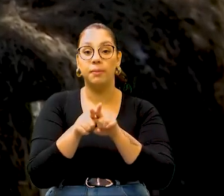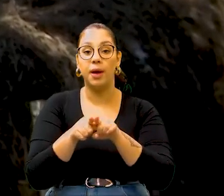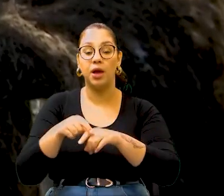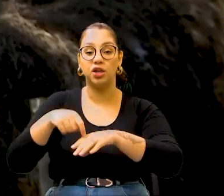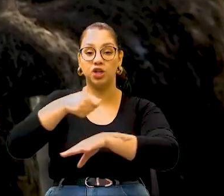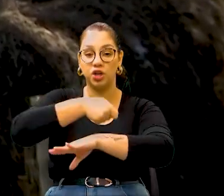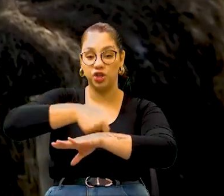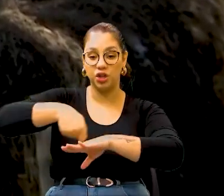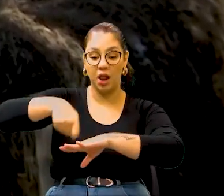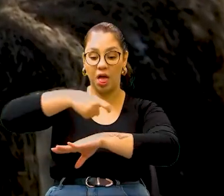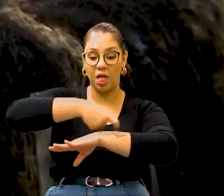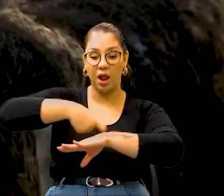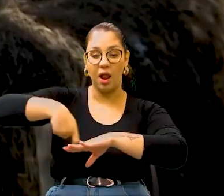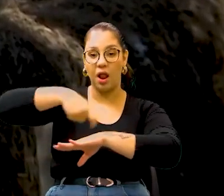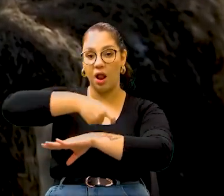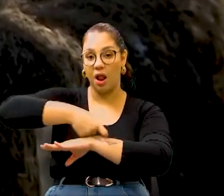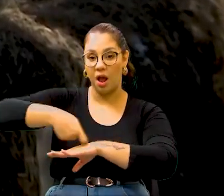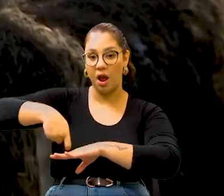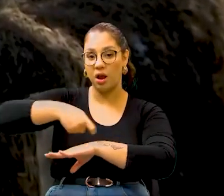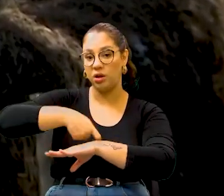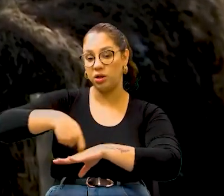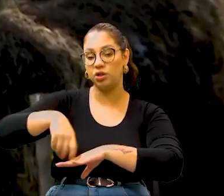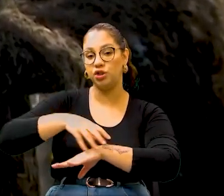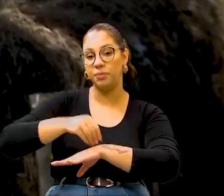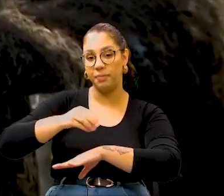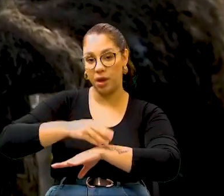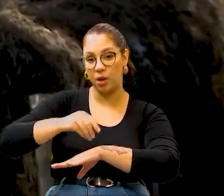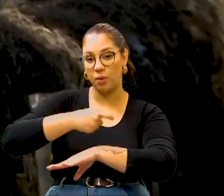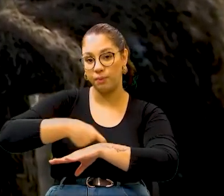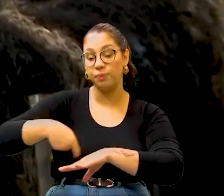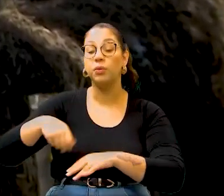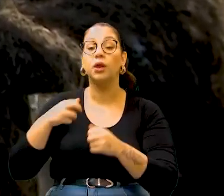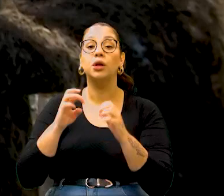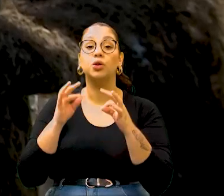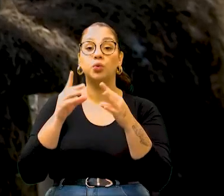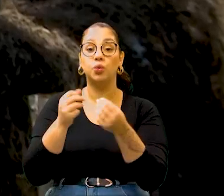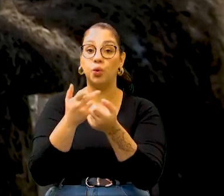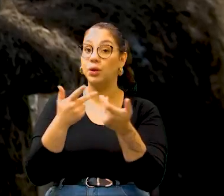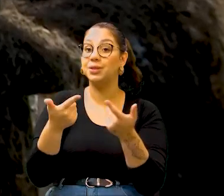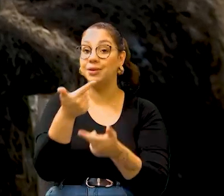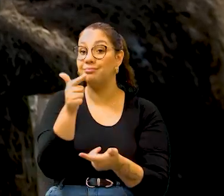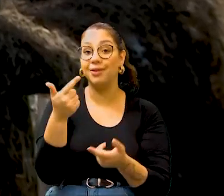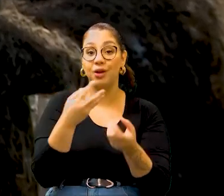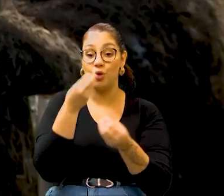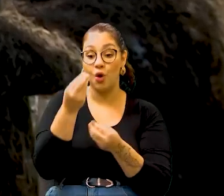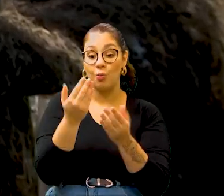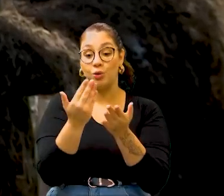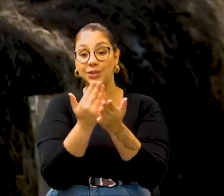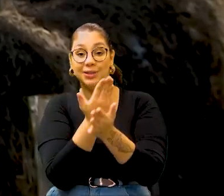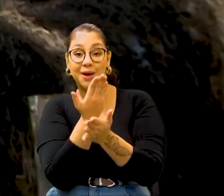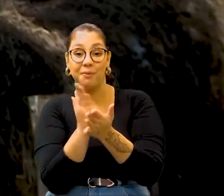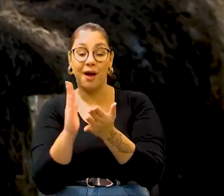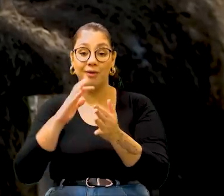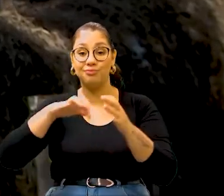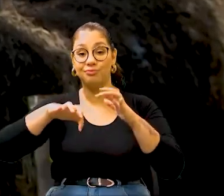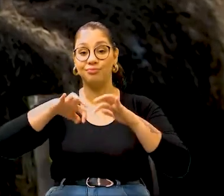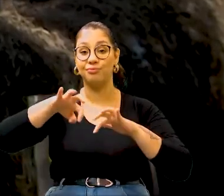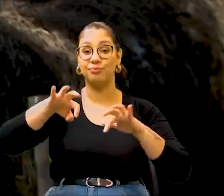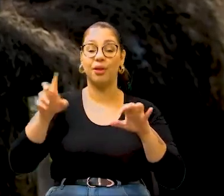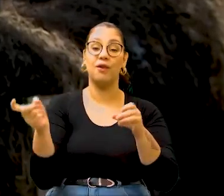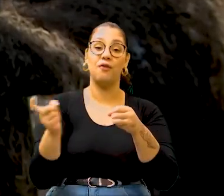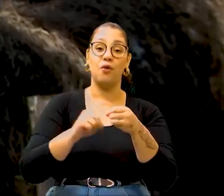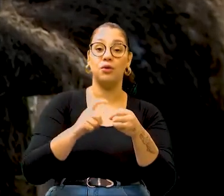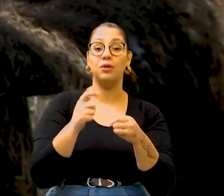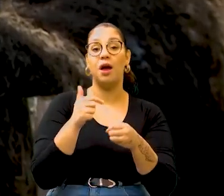as giletes e tudo aquilo que não existe uma logística para conseguir separar esses materiais